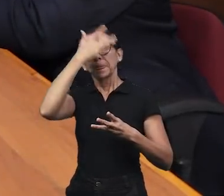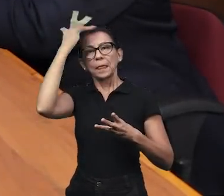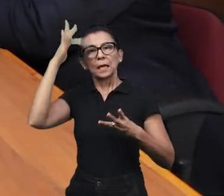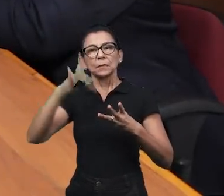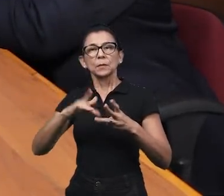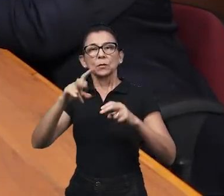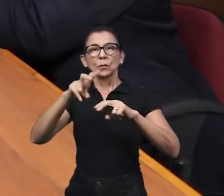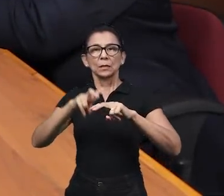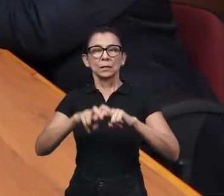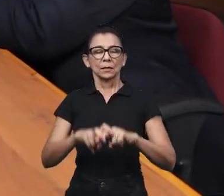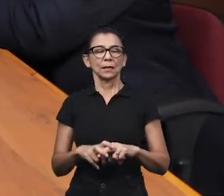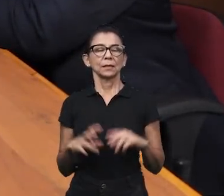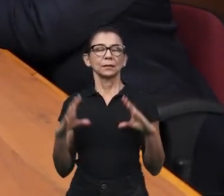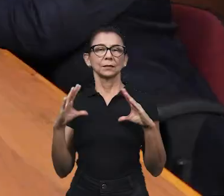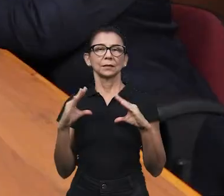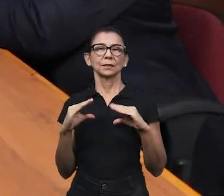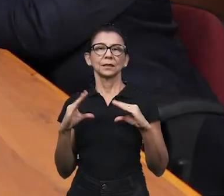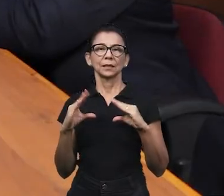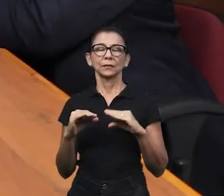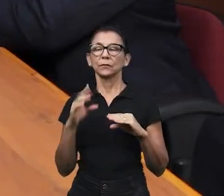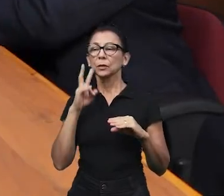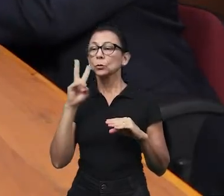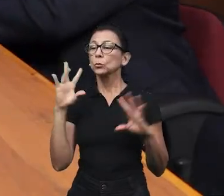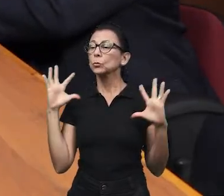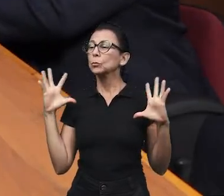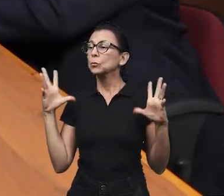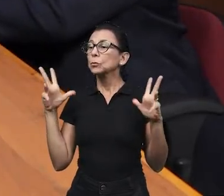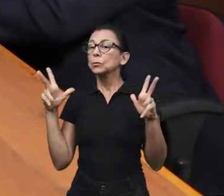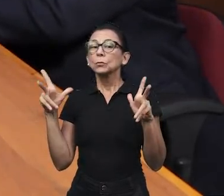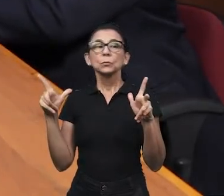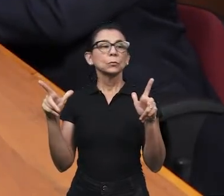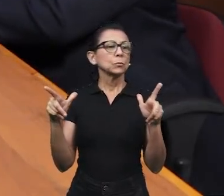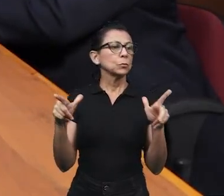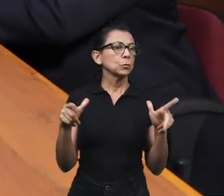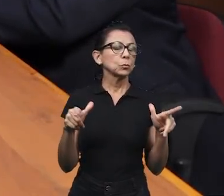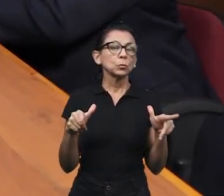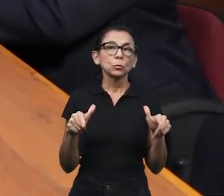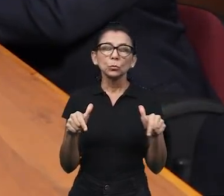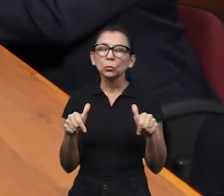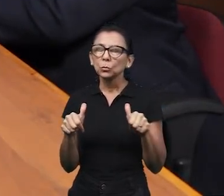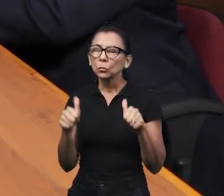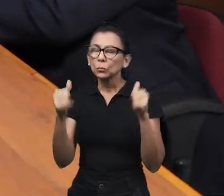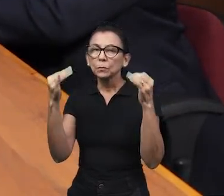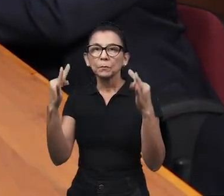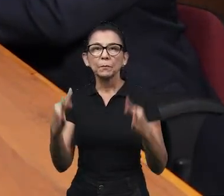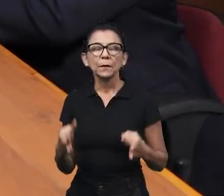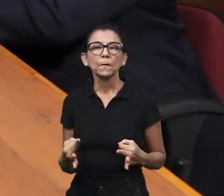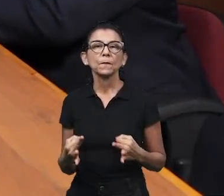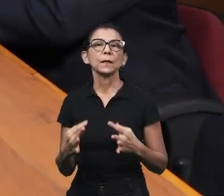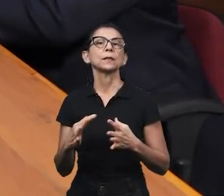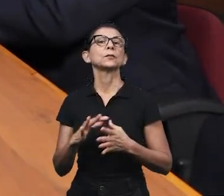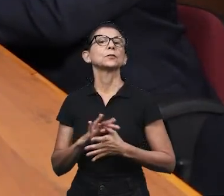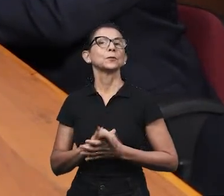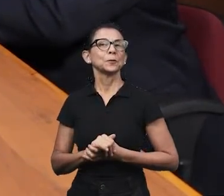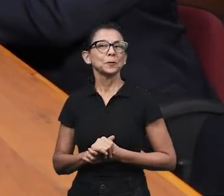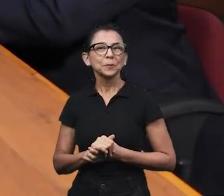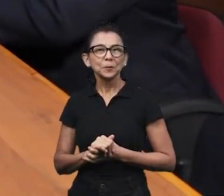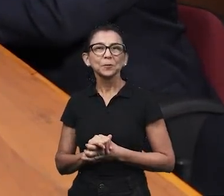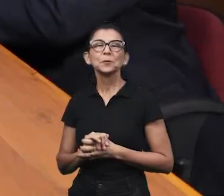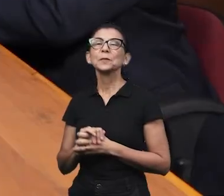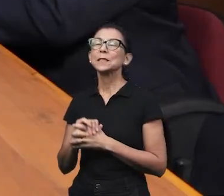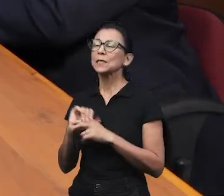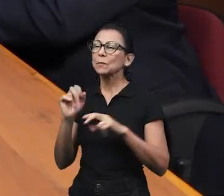se sentir confortáveis, onde vê a limpeza, onde vê cada momento do seminário acontecendo, eles estão ali vendo